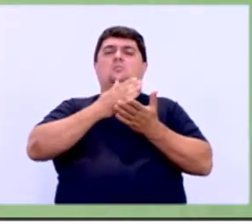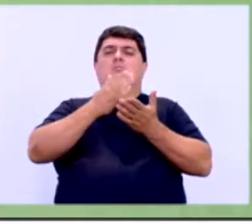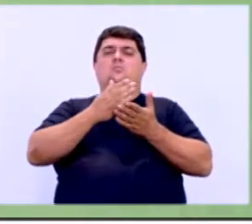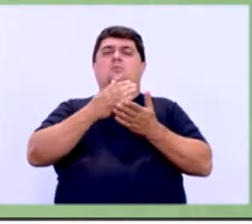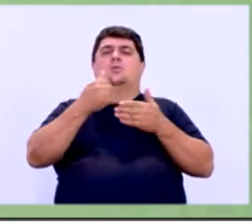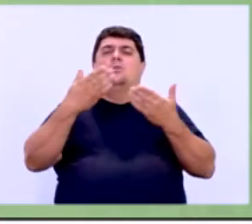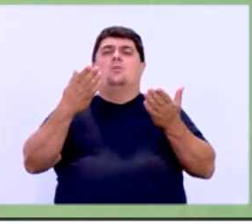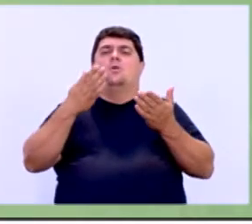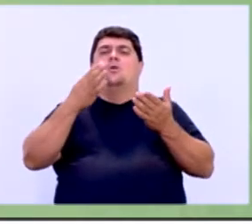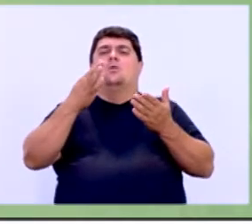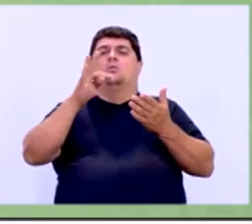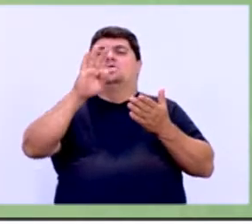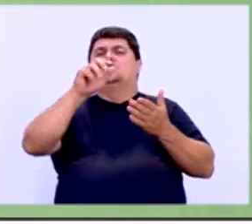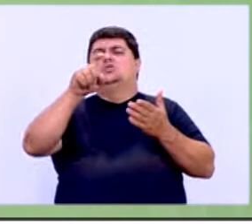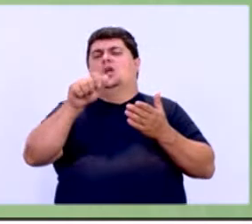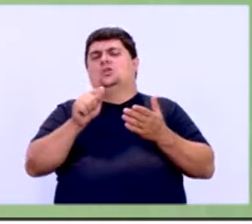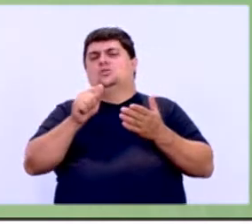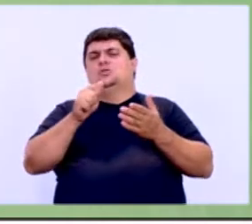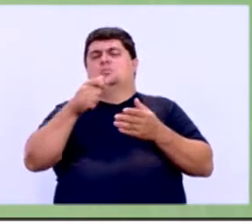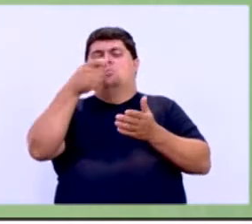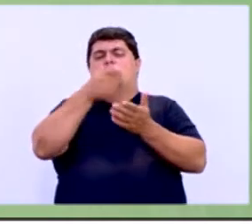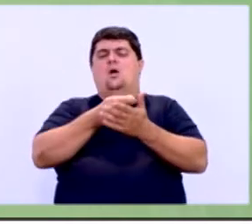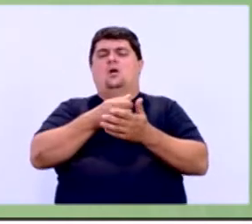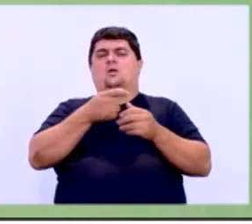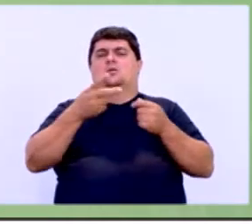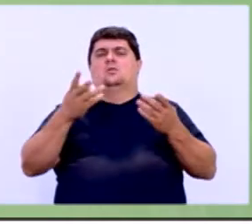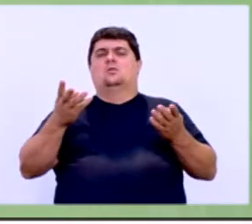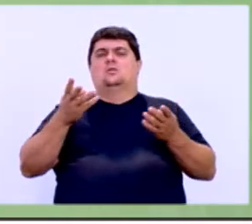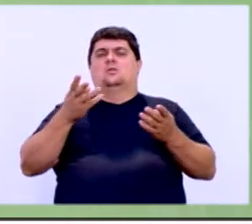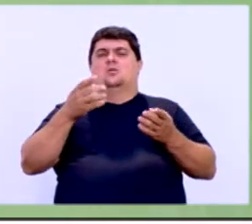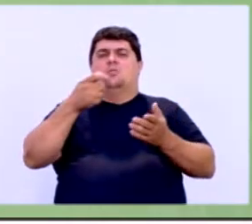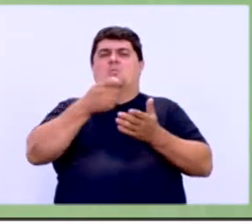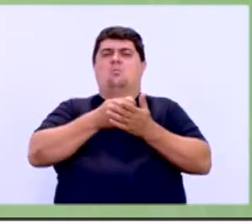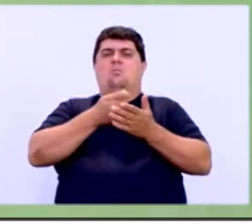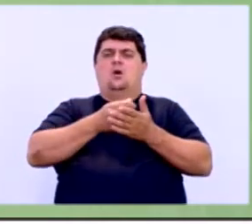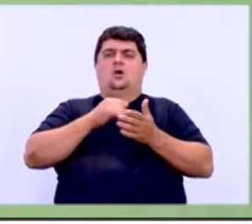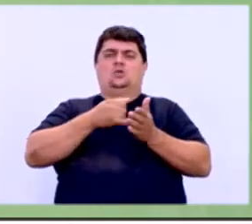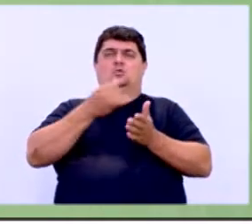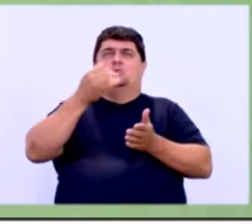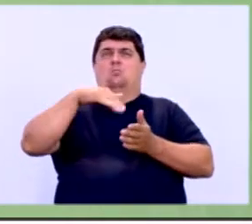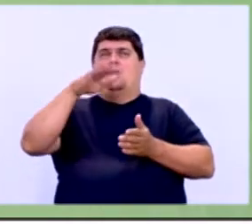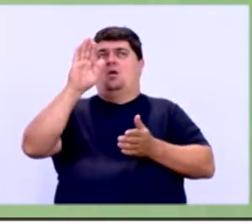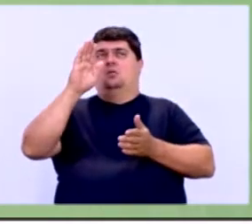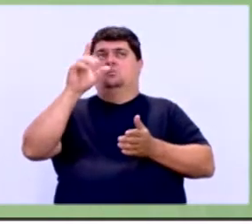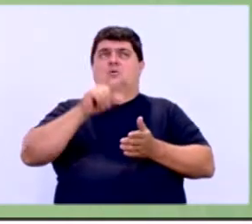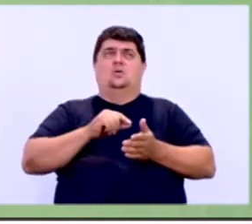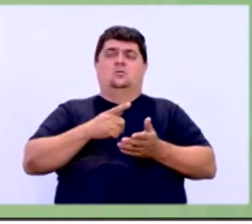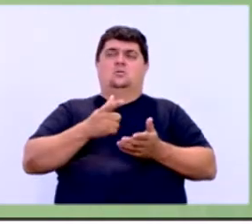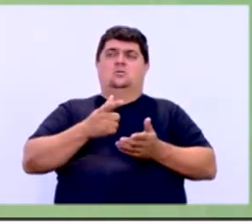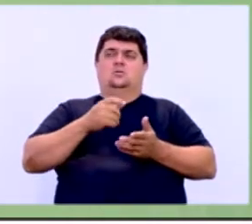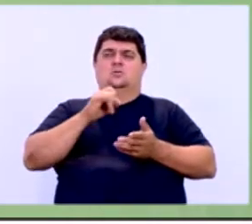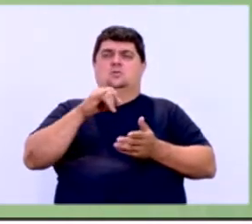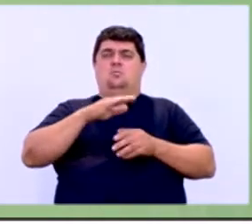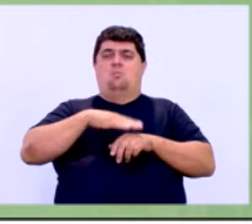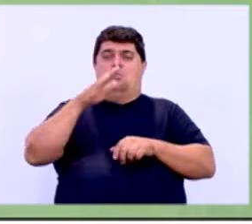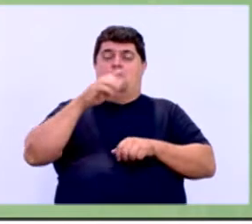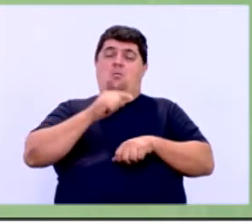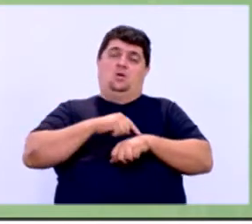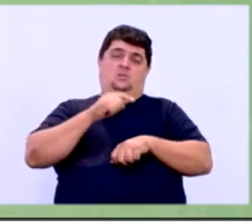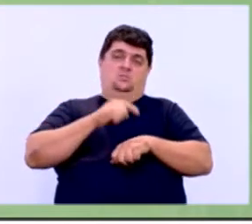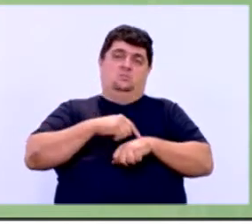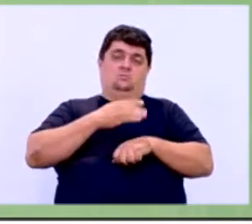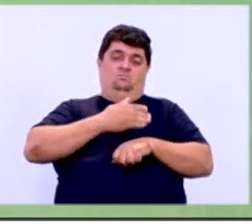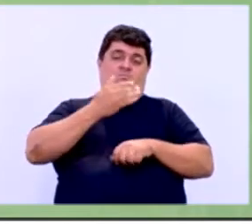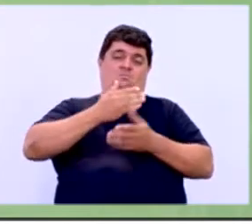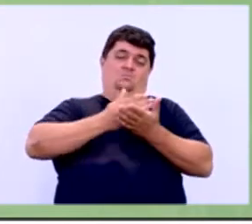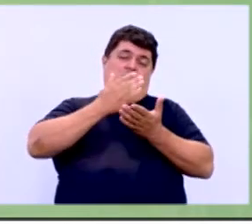taxa desse financiamento, né? Se eu vou pagar mais juros, menos juros, né? Então é óbvio que quanto mais tempo, né,